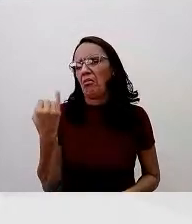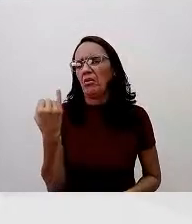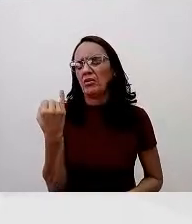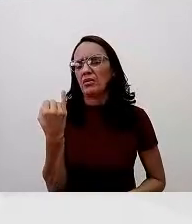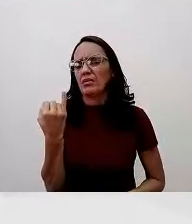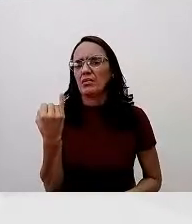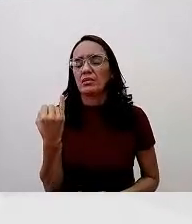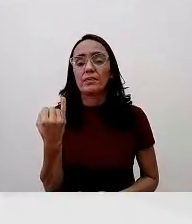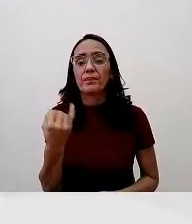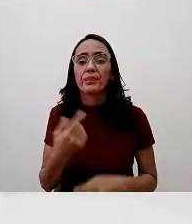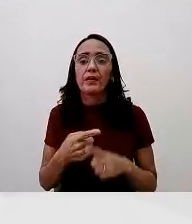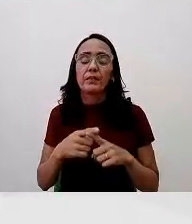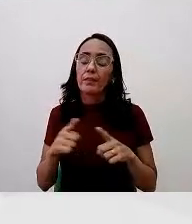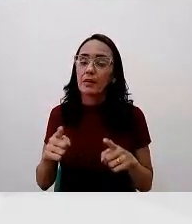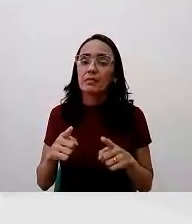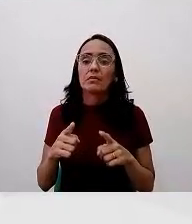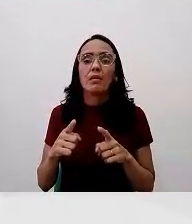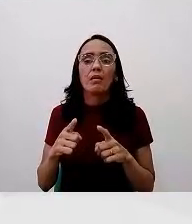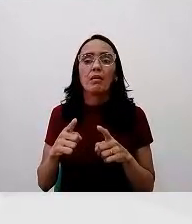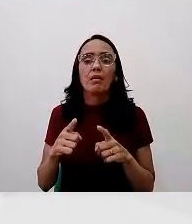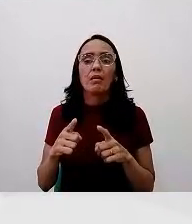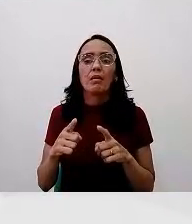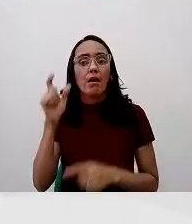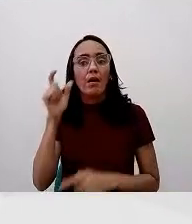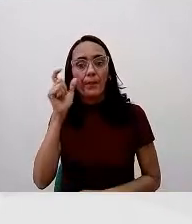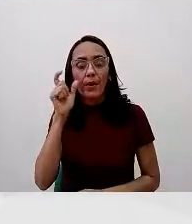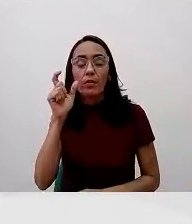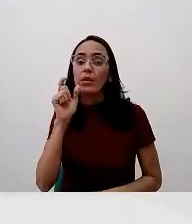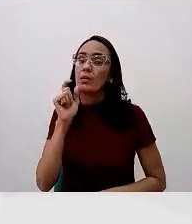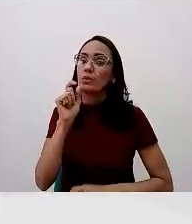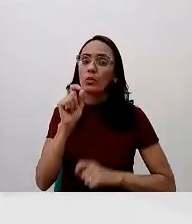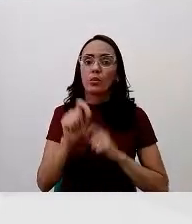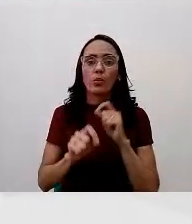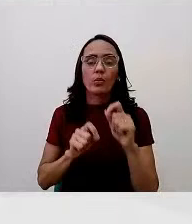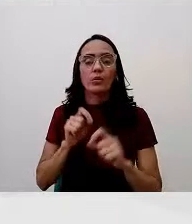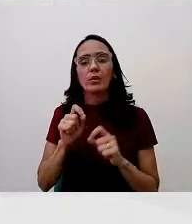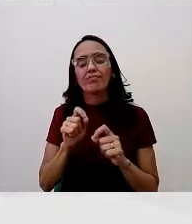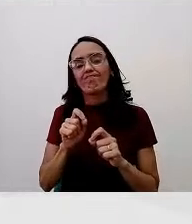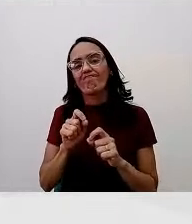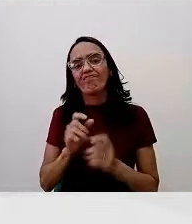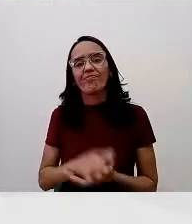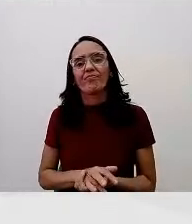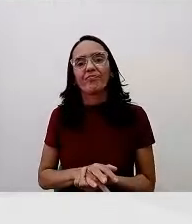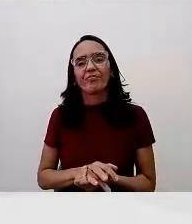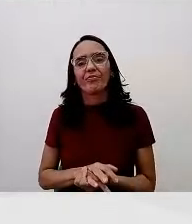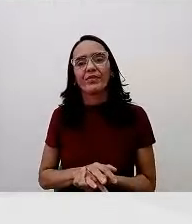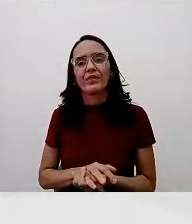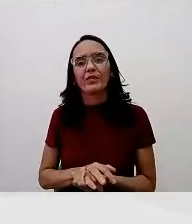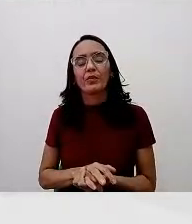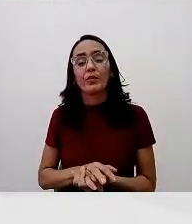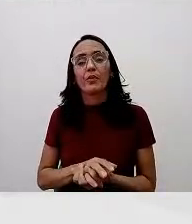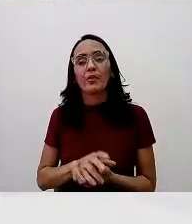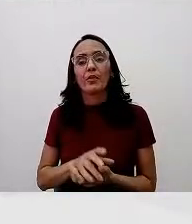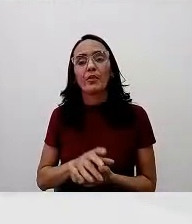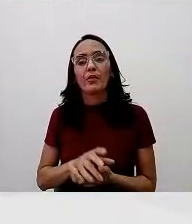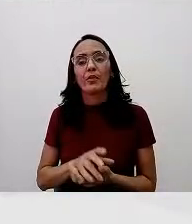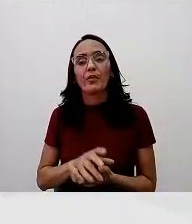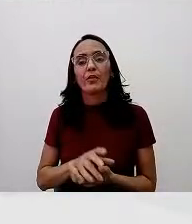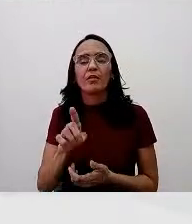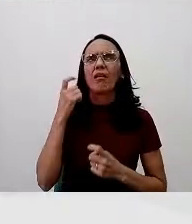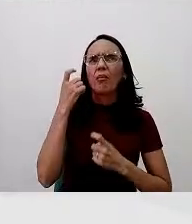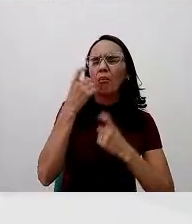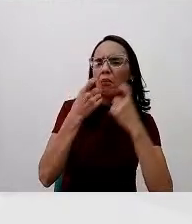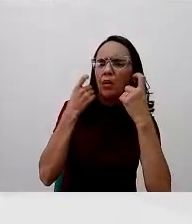é interessante você, mais ou menos assim, tira esses pesos aí, porque a informação que está registrada nesses